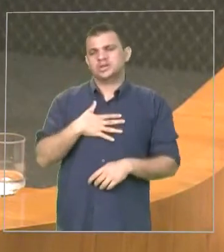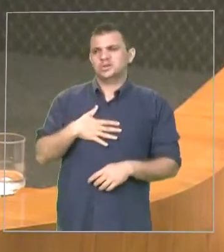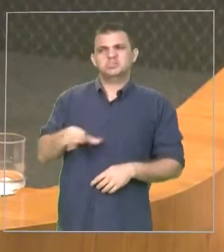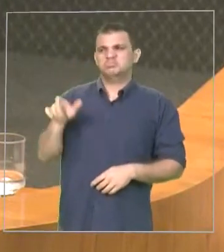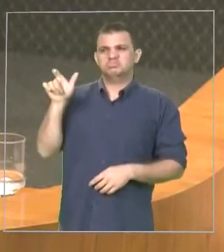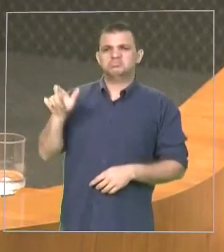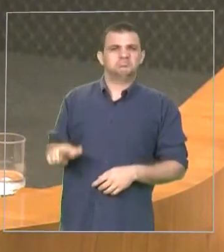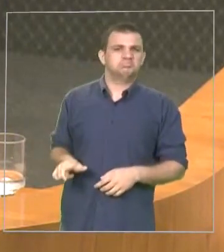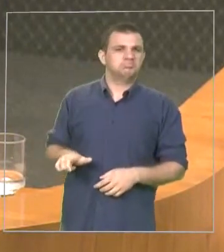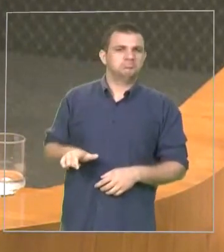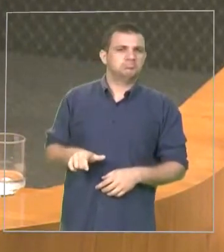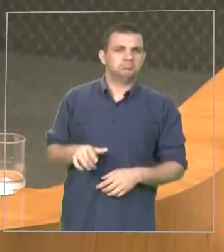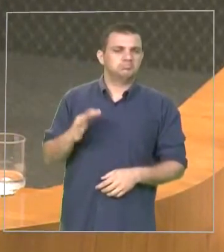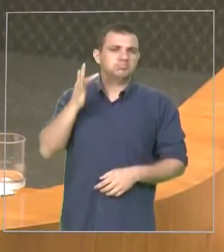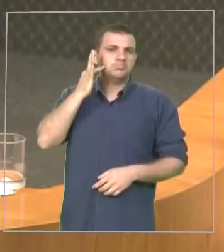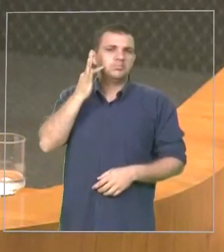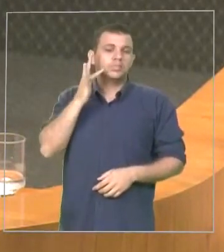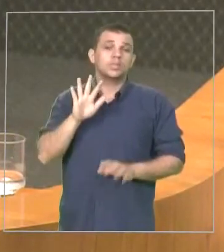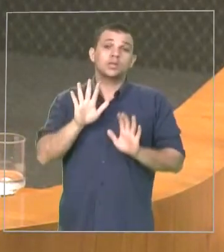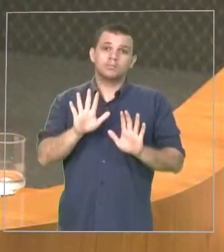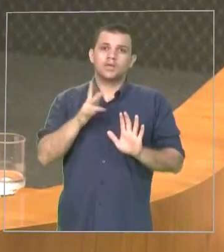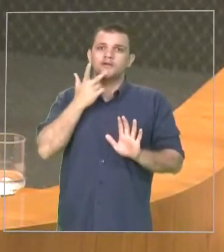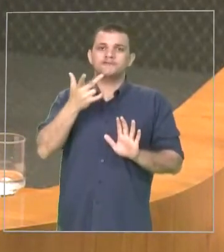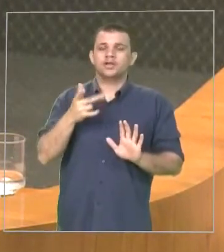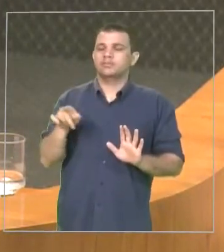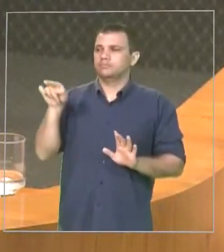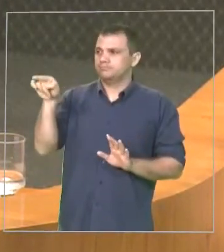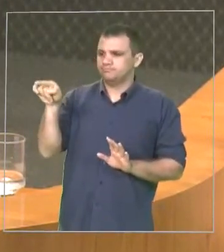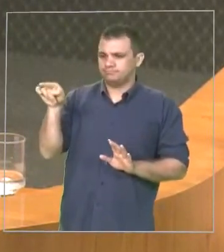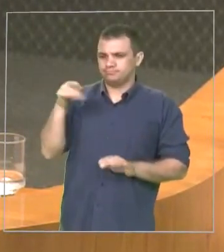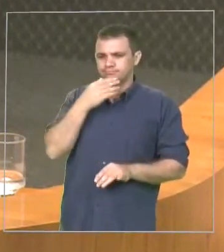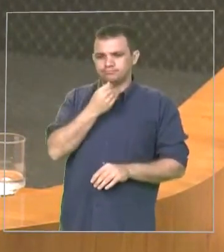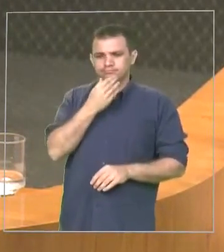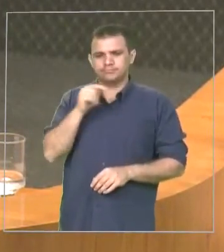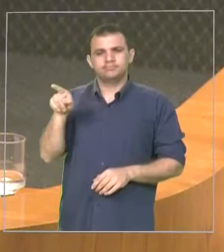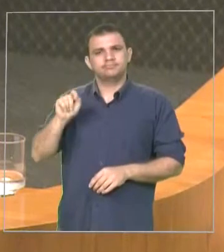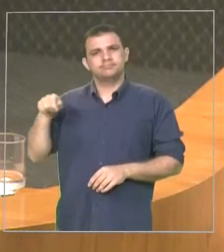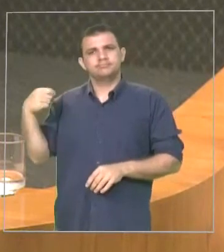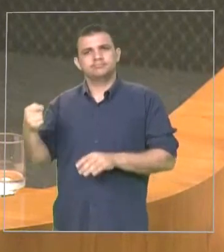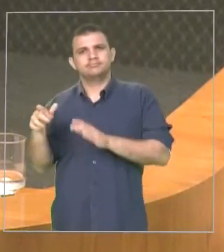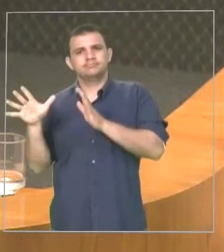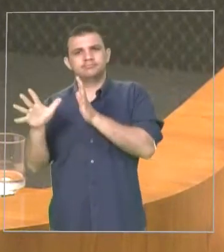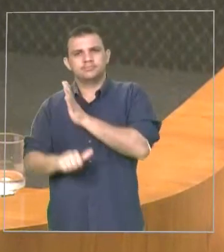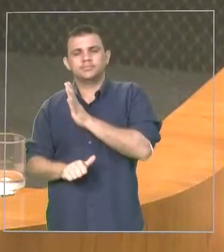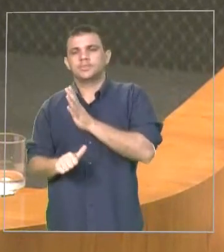com o governador Flávio Dino, mas você não pode dizer que jamais que ele é corrupto.